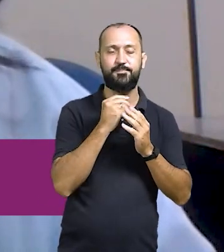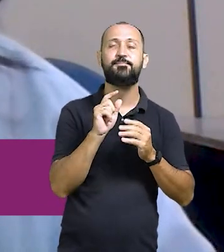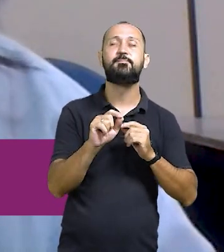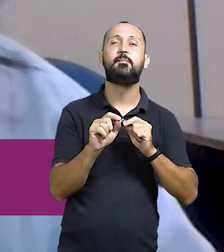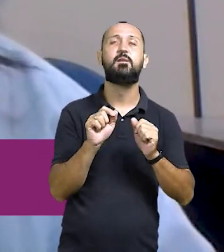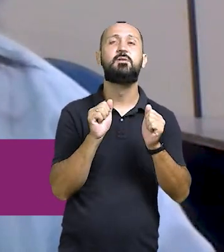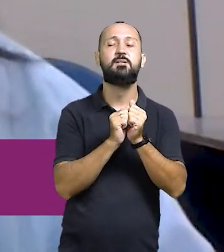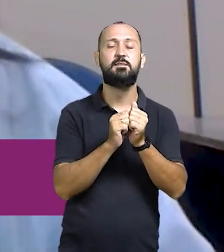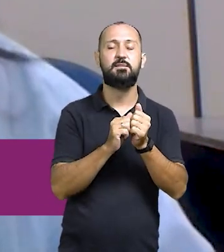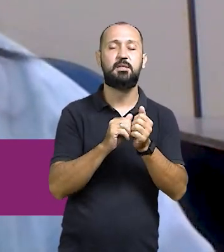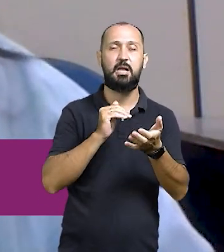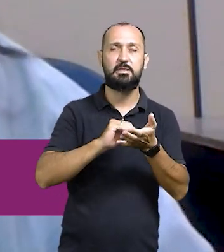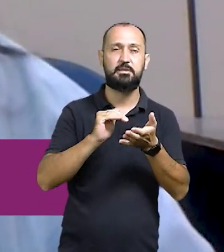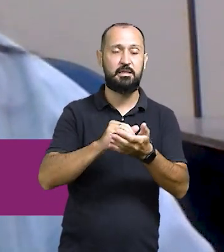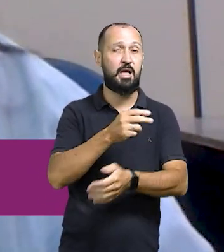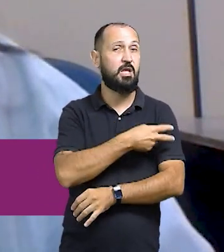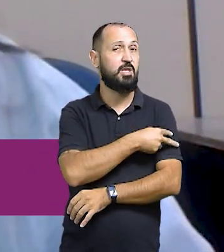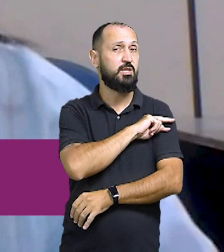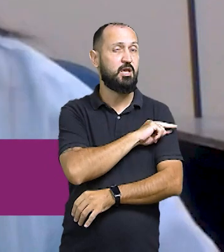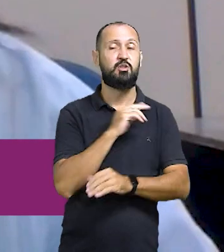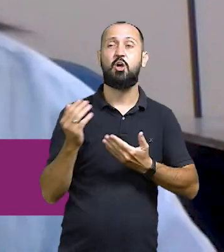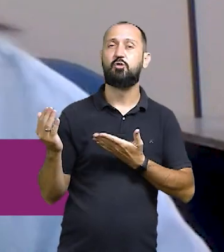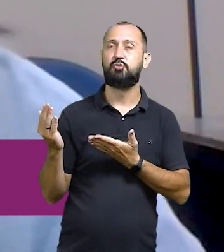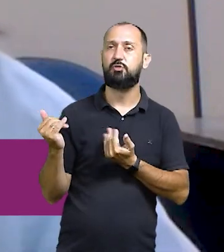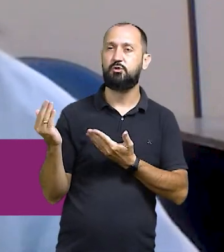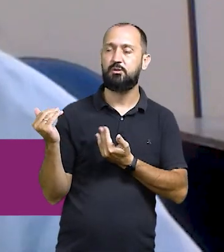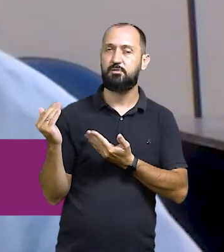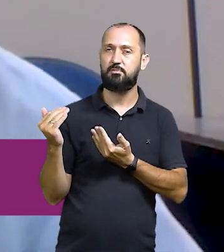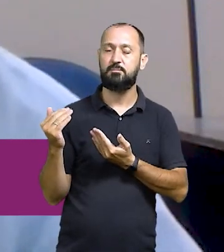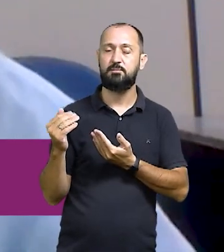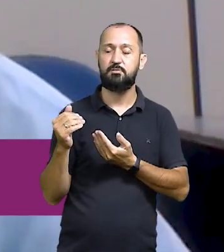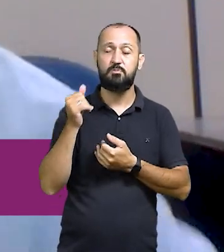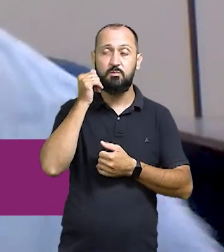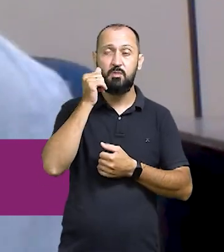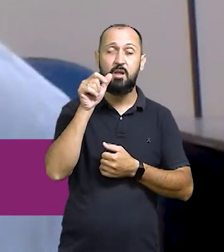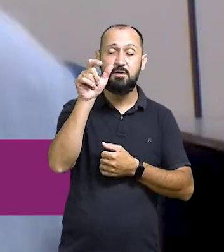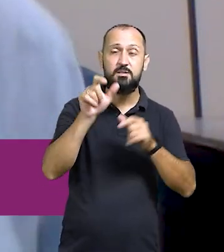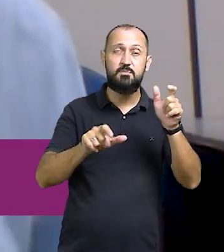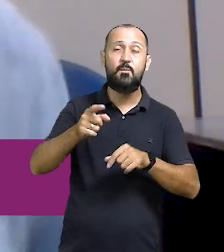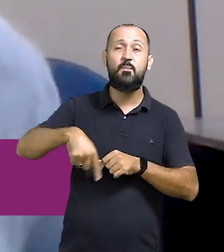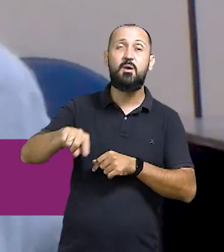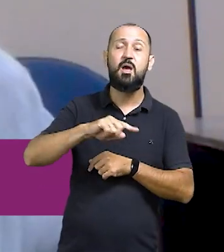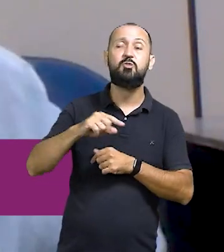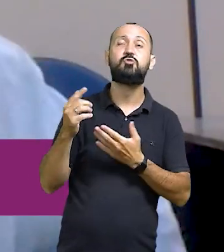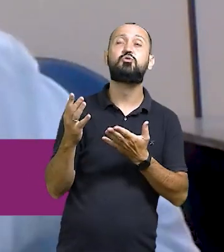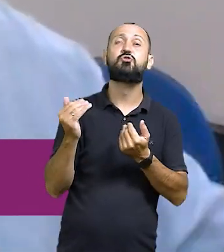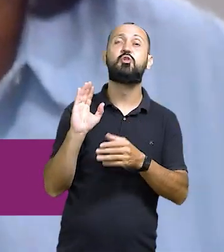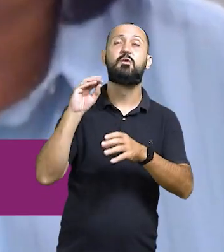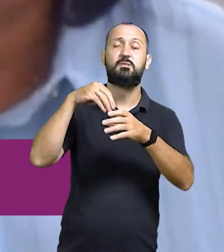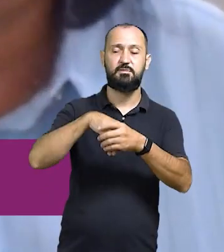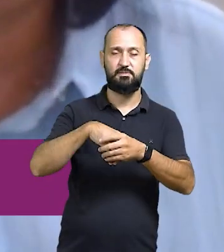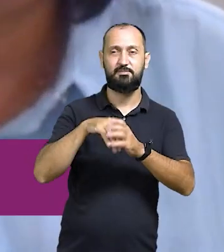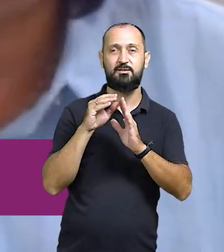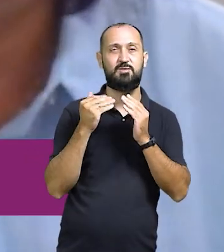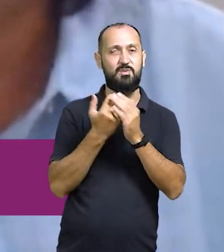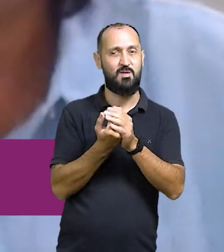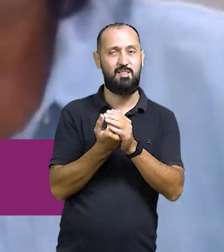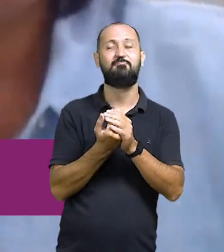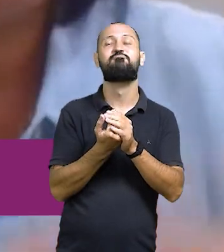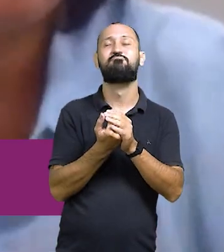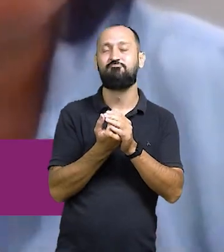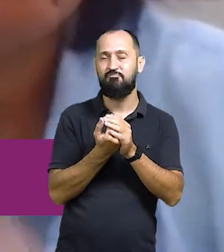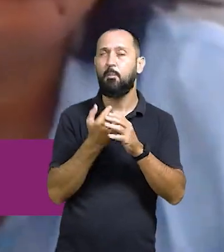nesses territórios mais distantes. Sobre a questão da tecnologia, né? Tá claro que para esse governo do Estado é fundamental